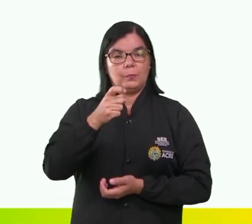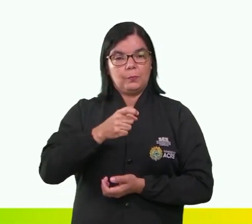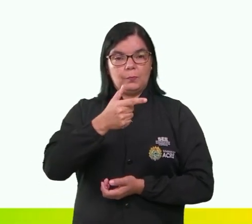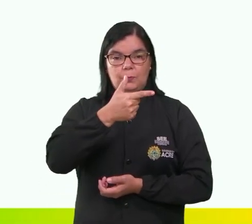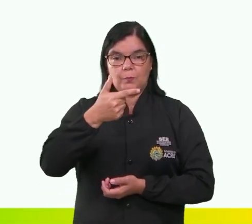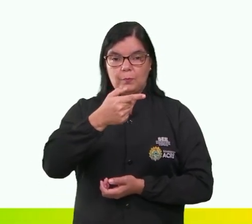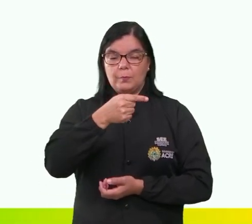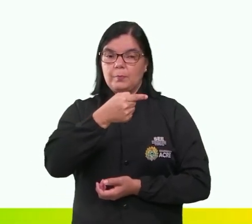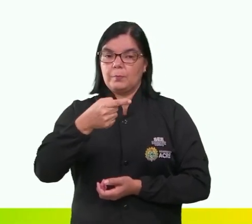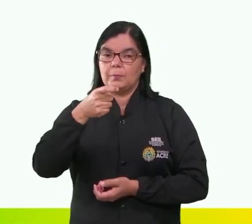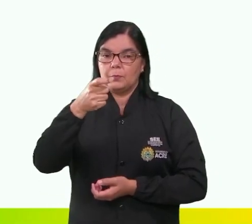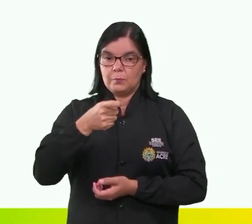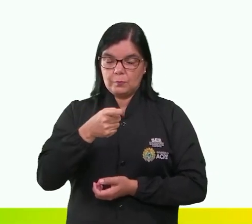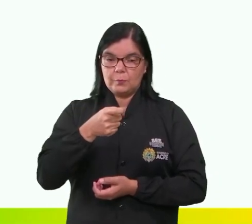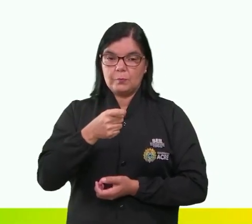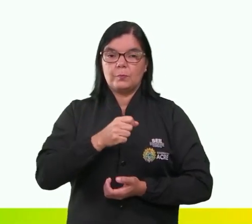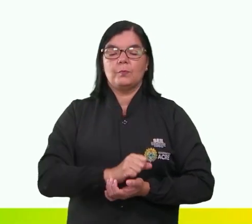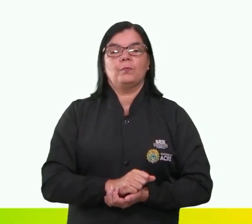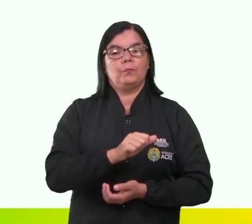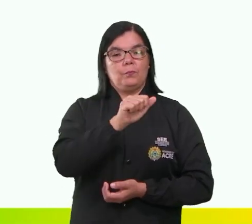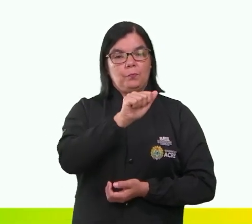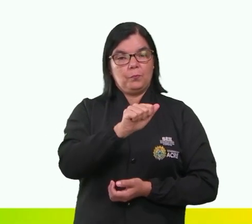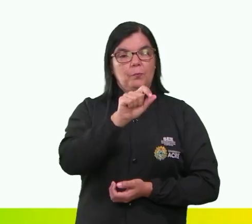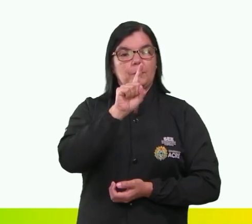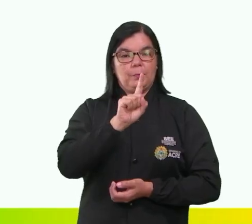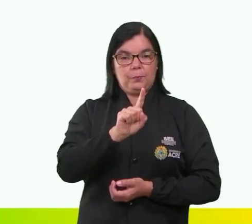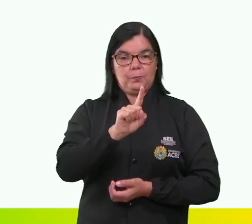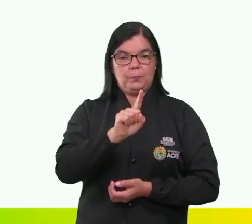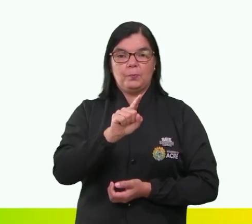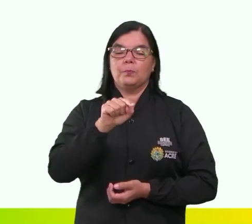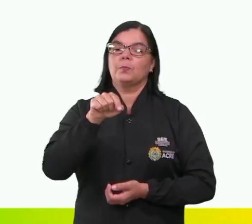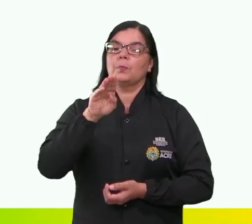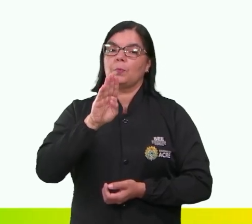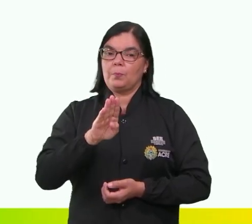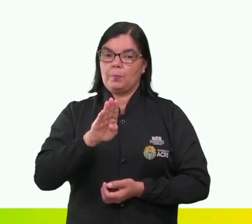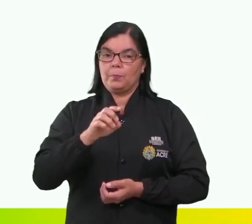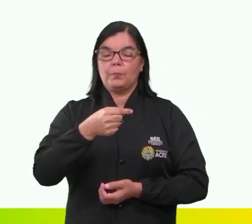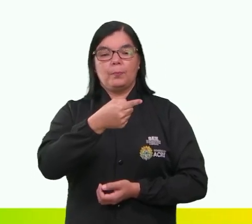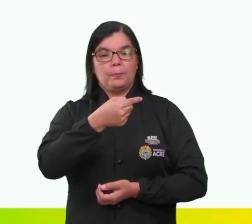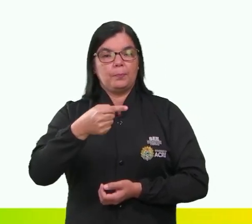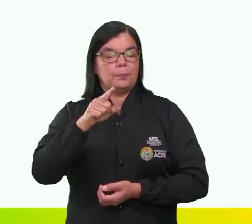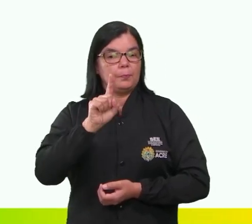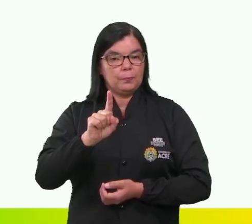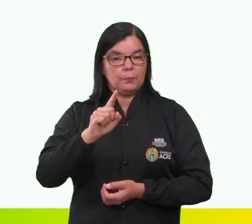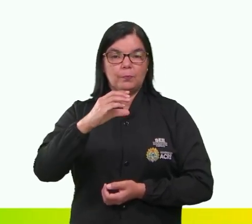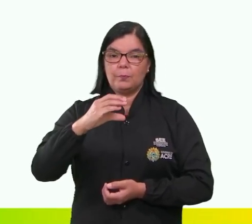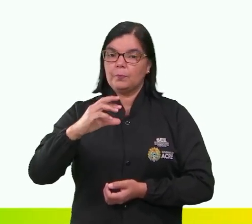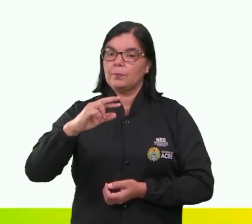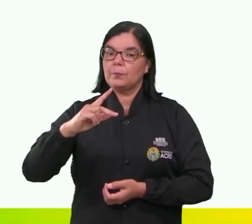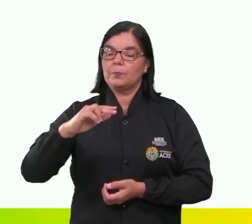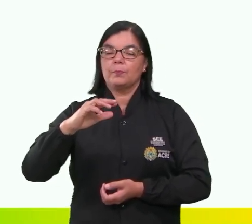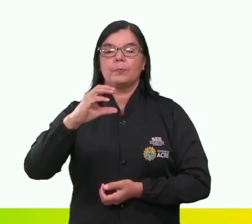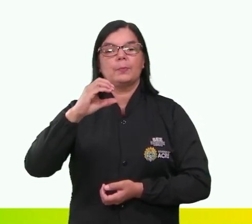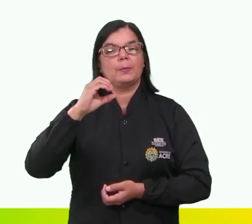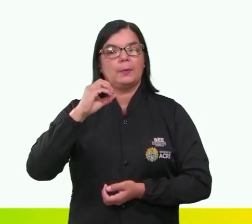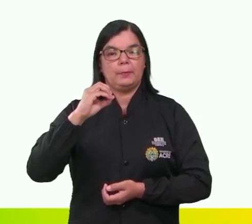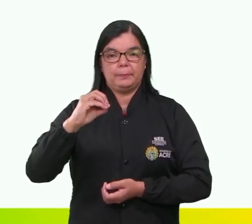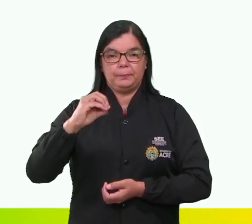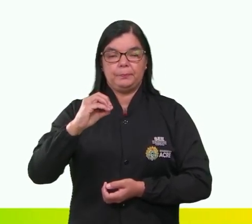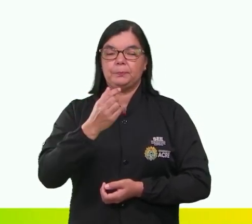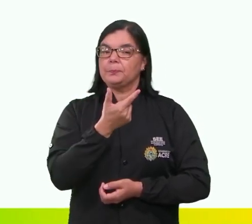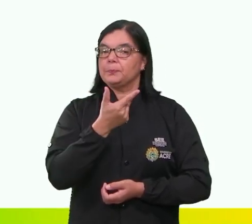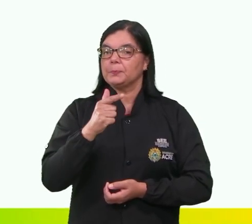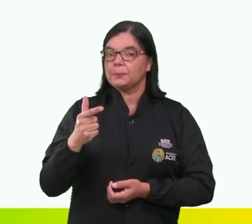quadrado menos x, o A é 1, o B é menos 1 e o C, como você pode ver, não